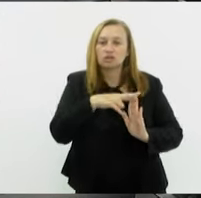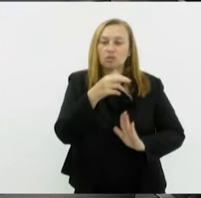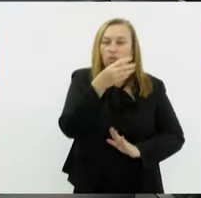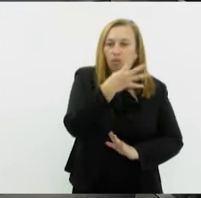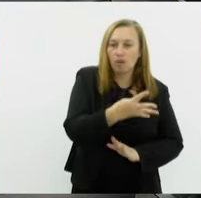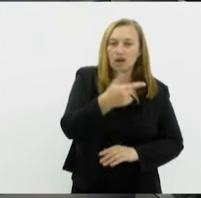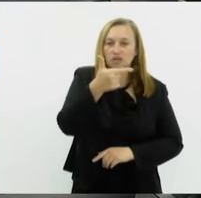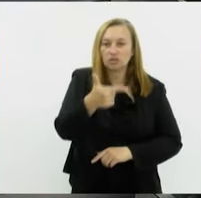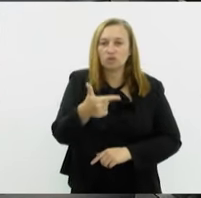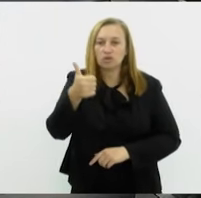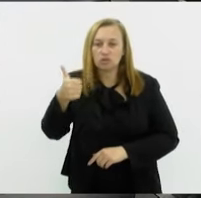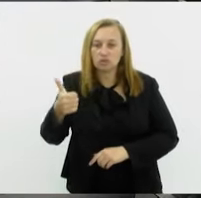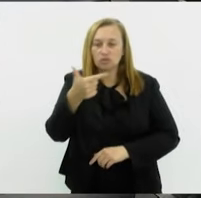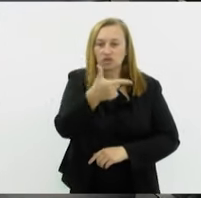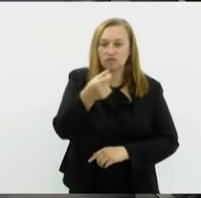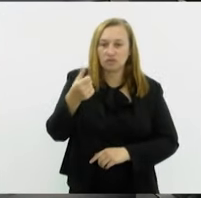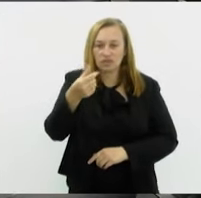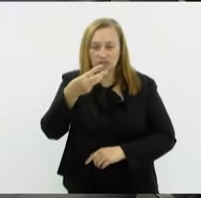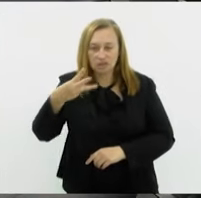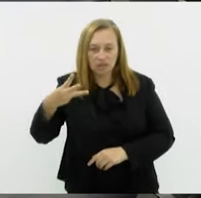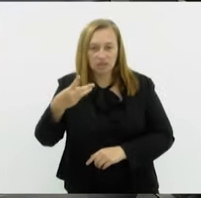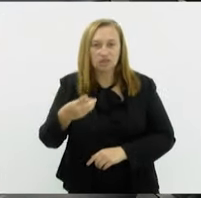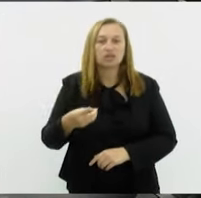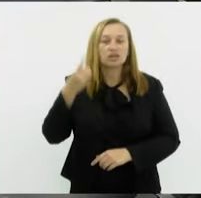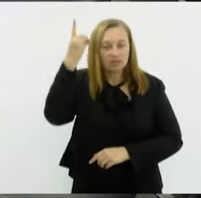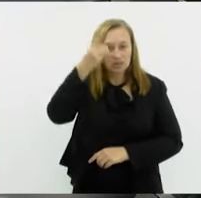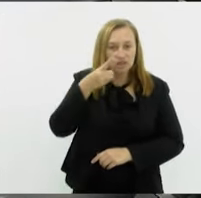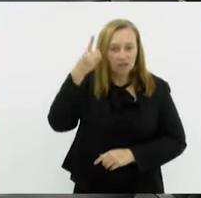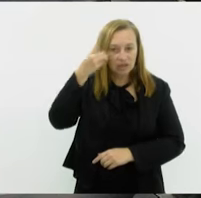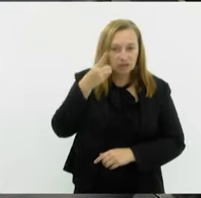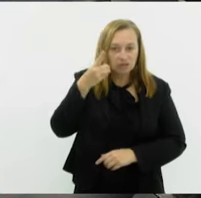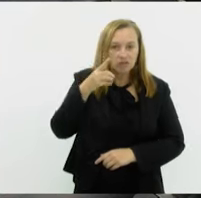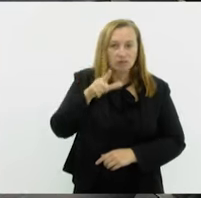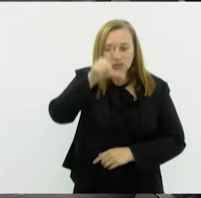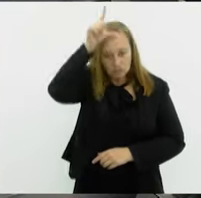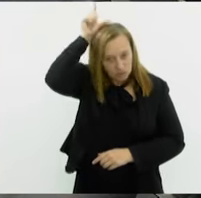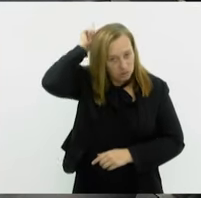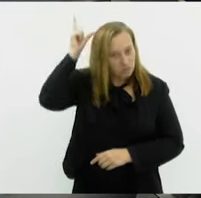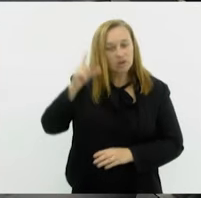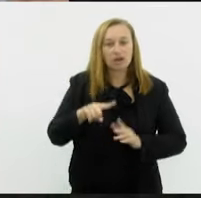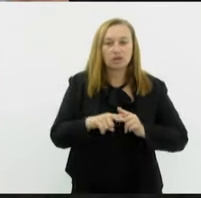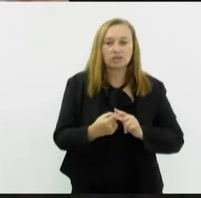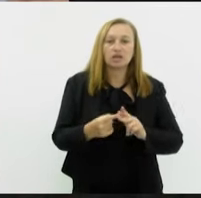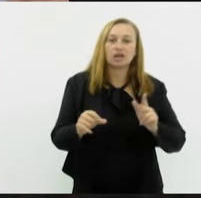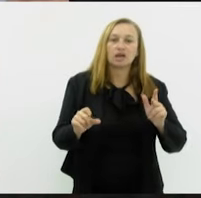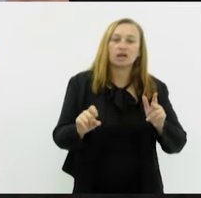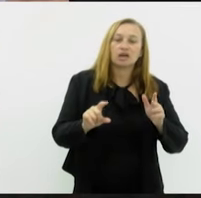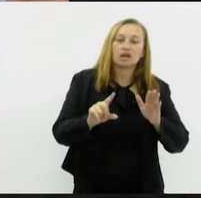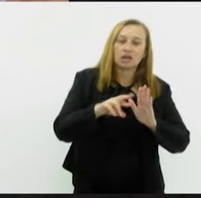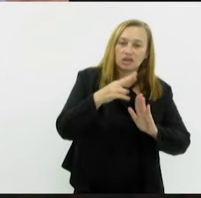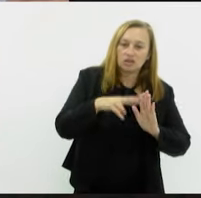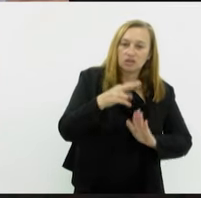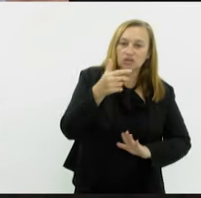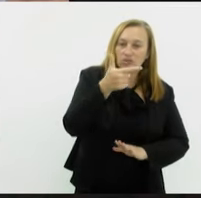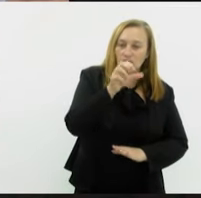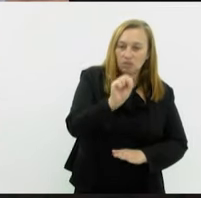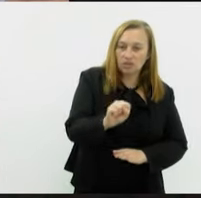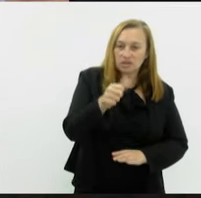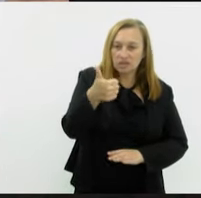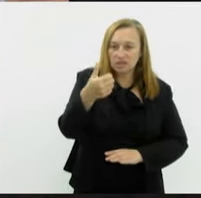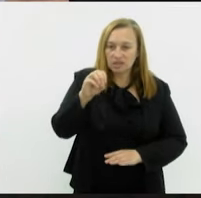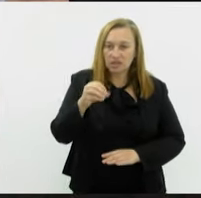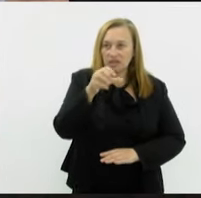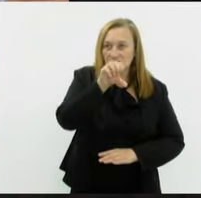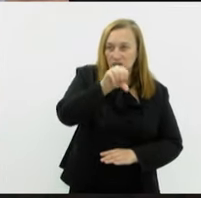número 421, de 23, de autoria do deputado Luiz Paulo, que altera a resolução número 810, de